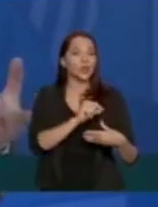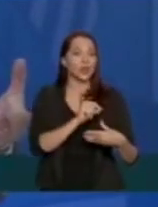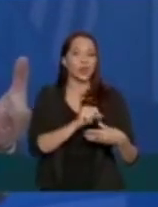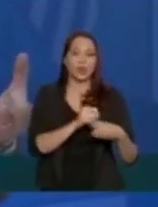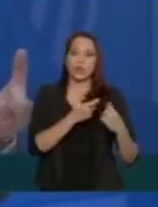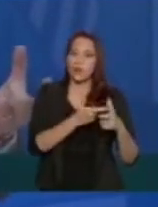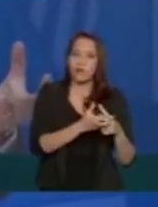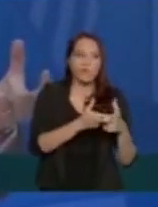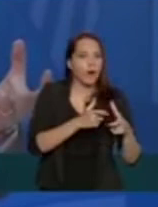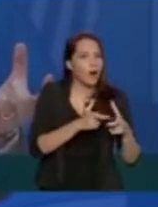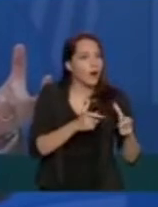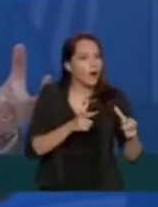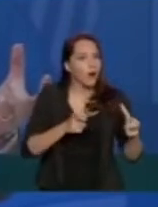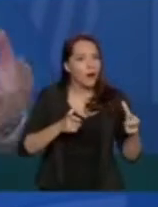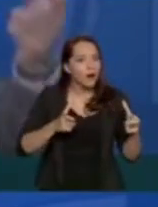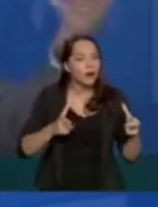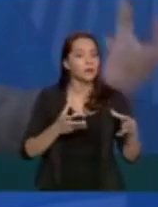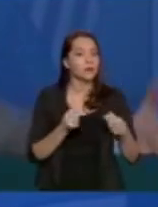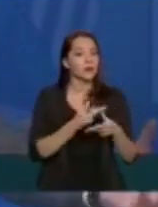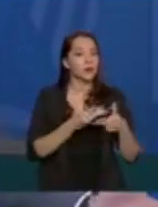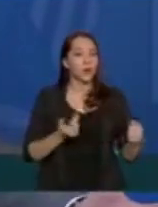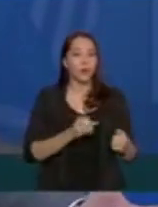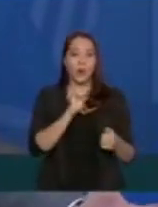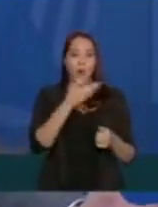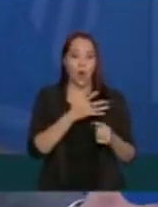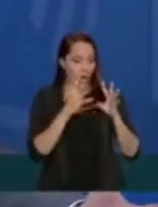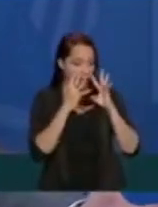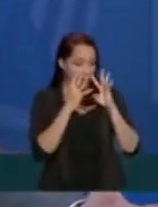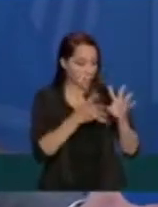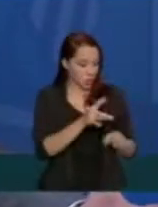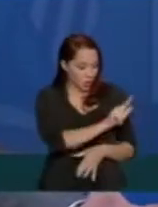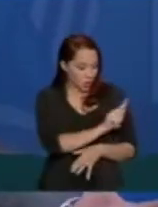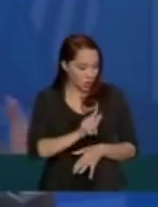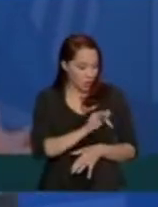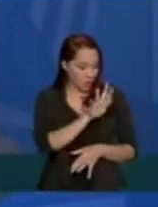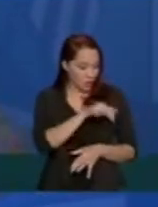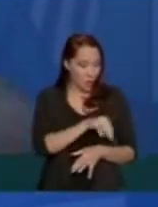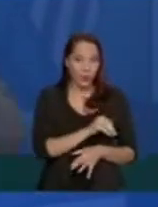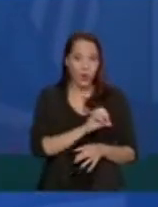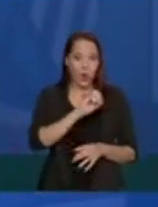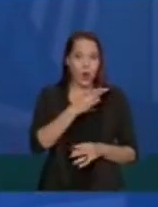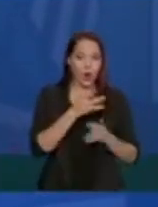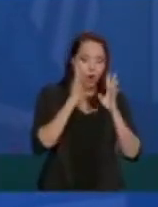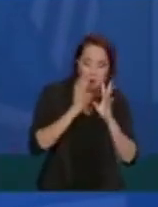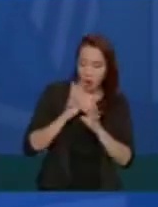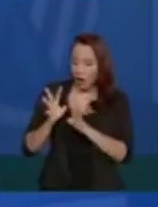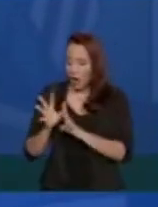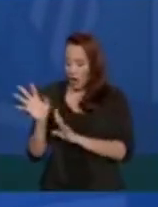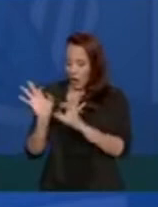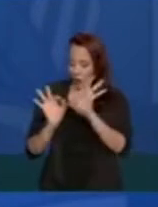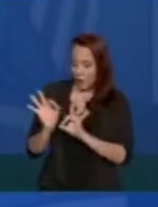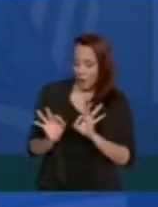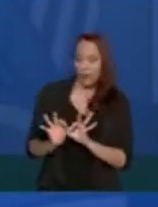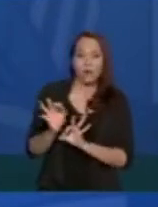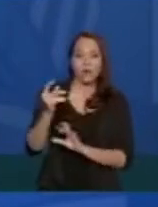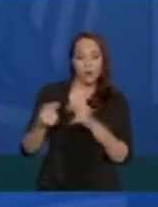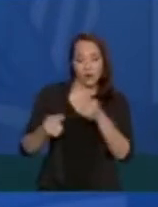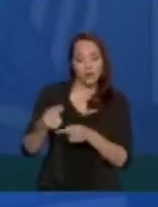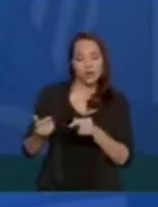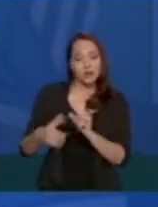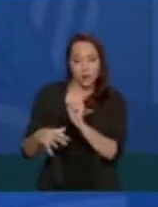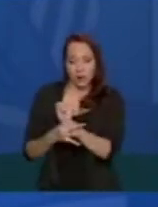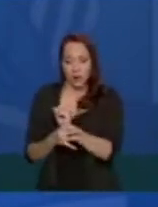tão grande que ou ela atendia à gestão do fundo, ou ela construía as políticas de